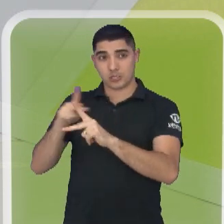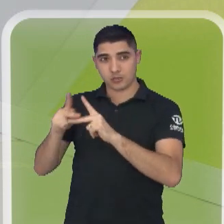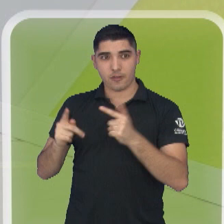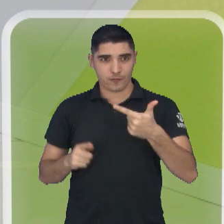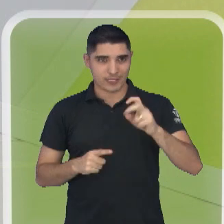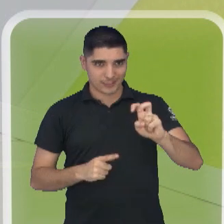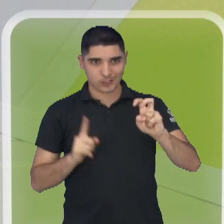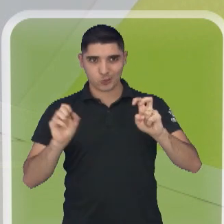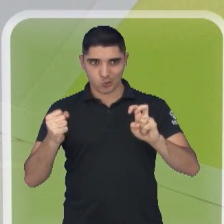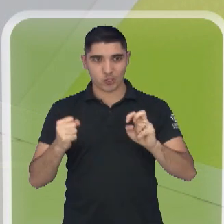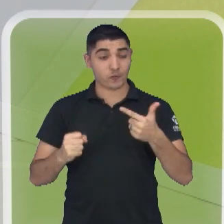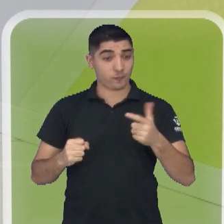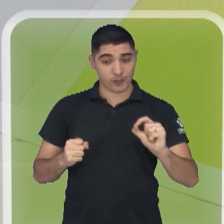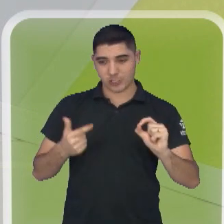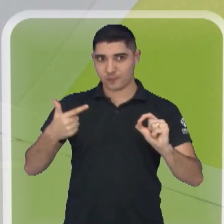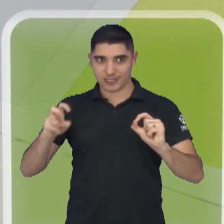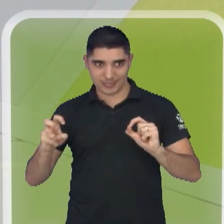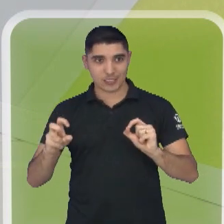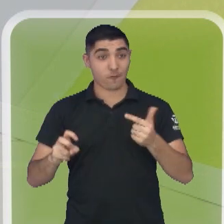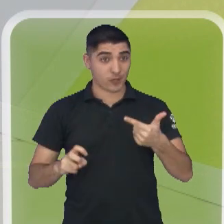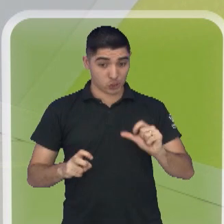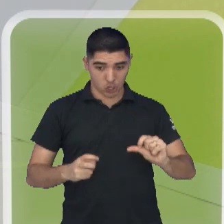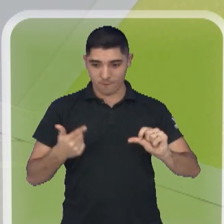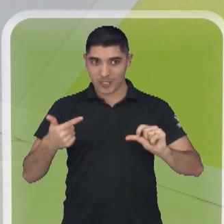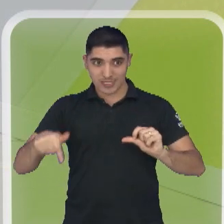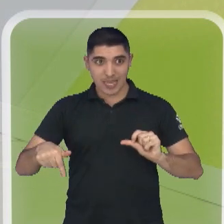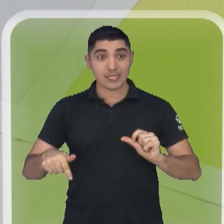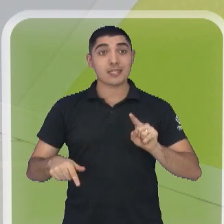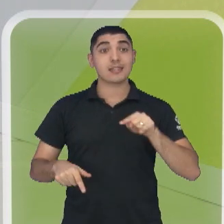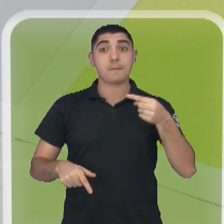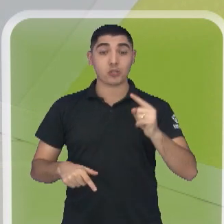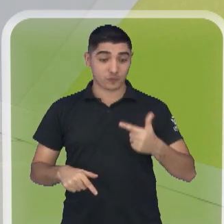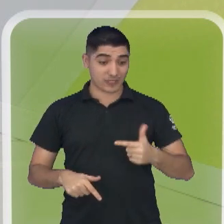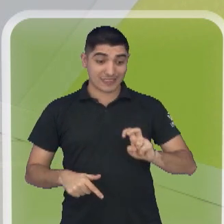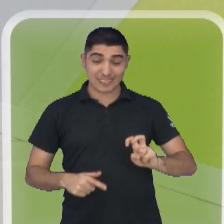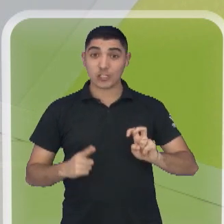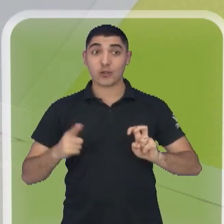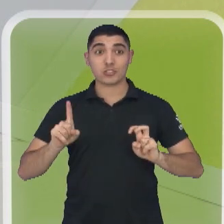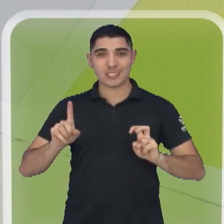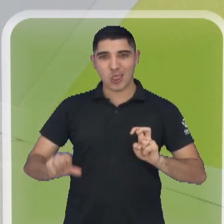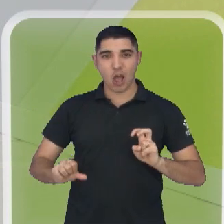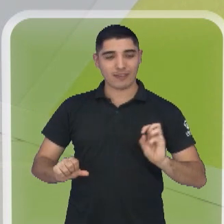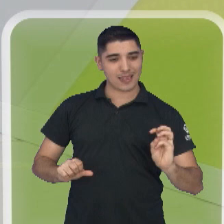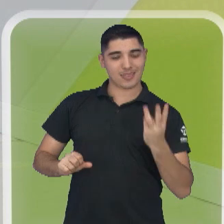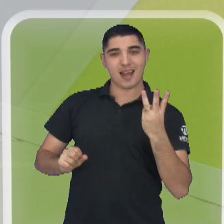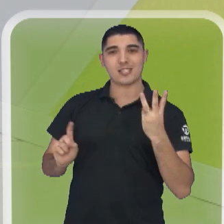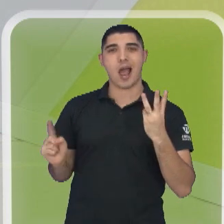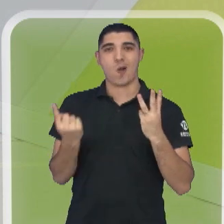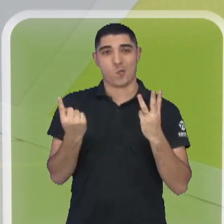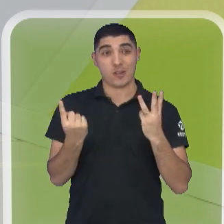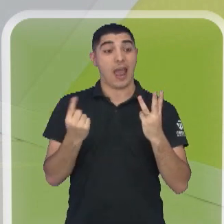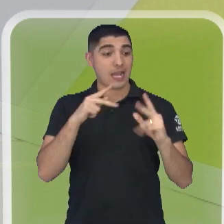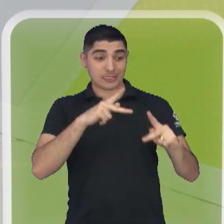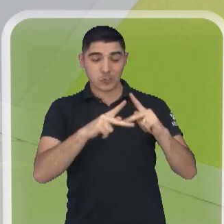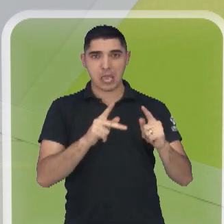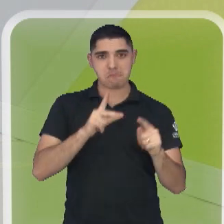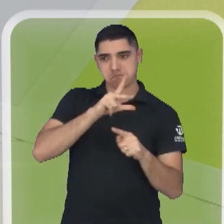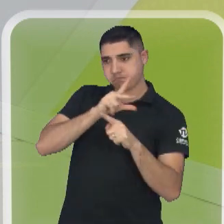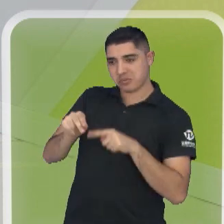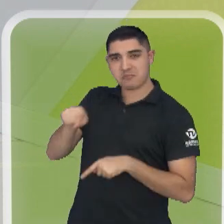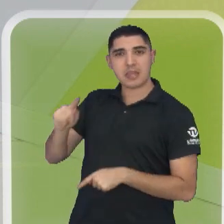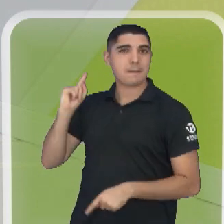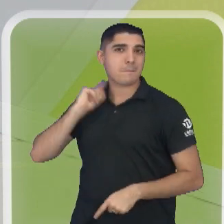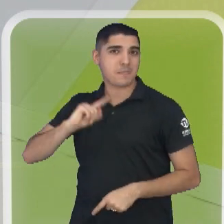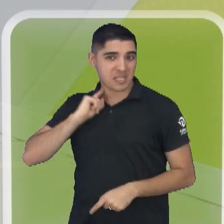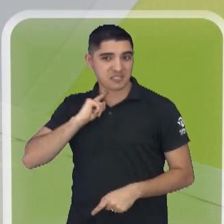20-25, 29-27 e 25-19, e se credenciou para a sua primeira final em uma competição